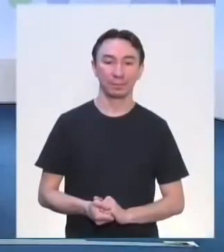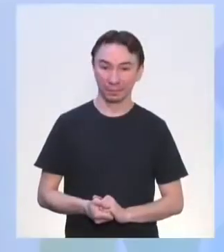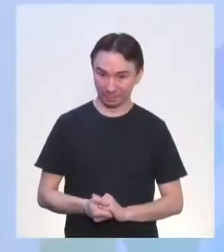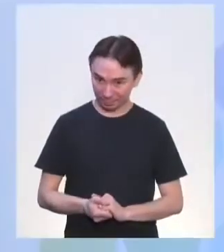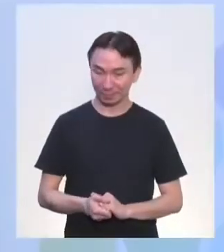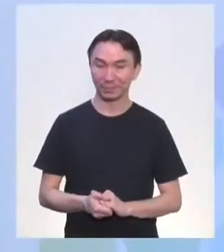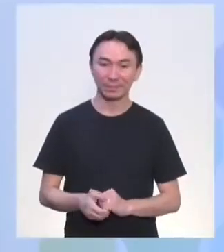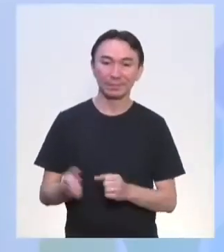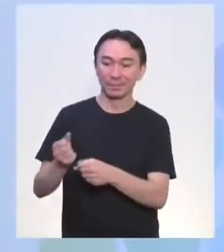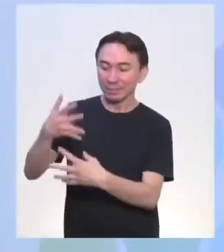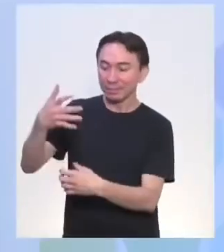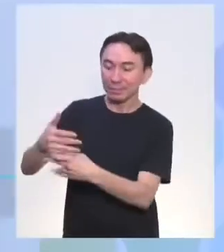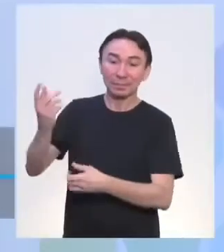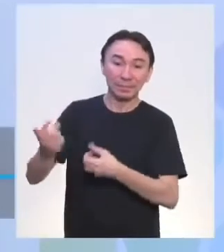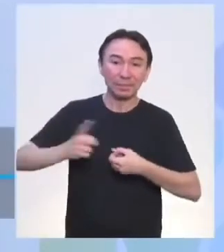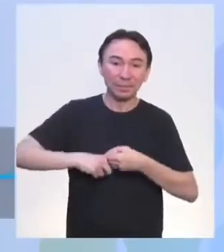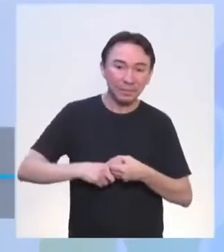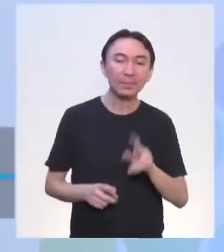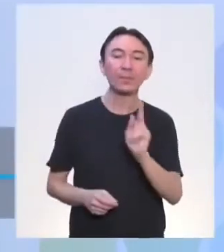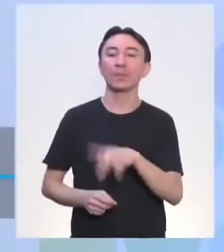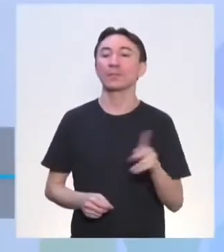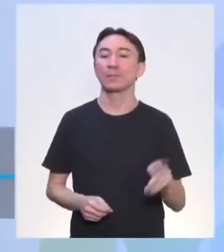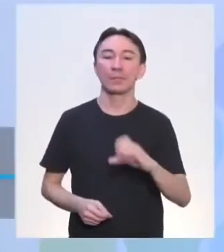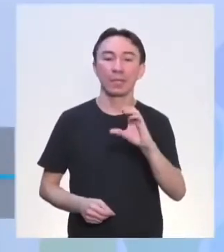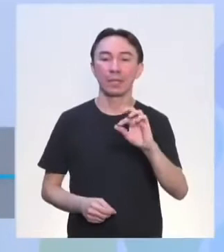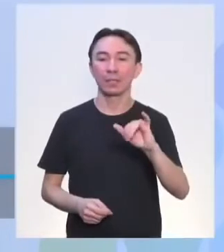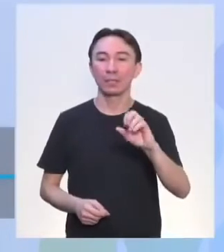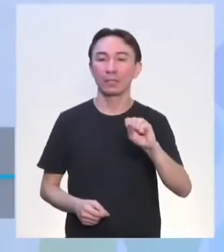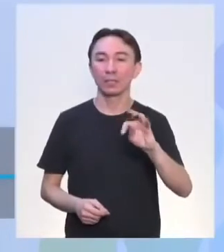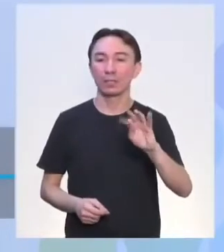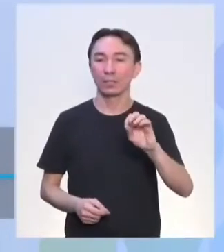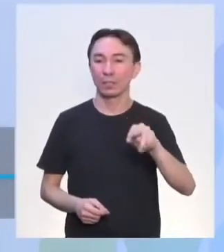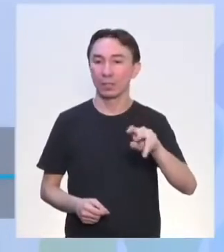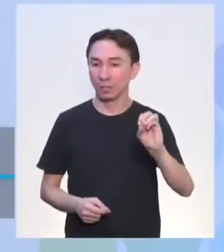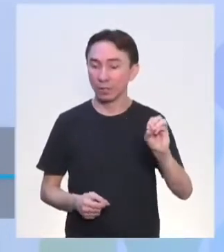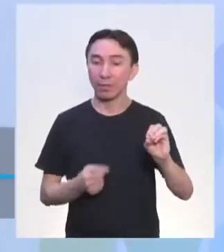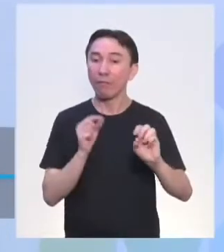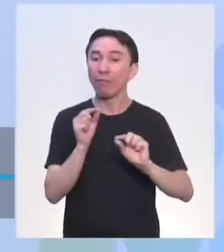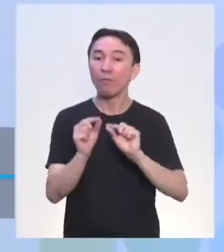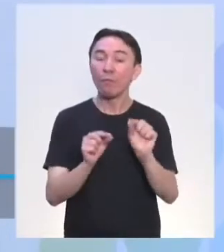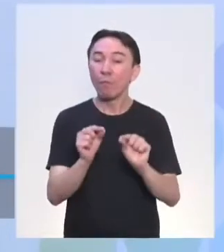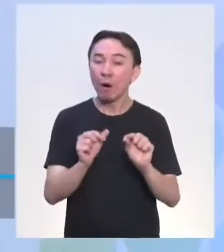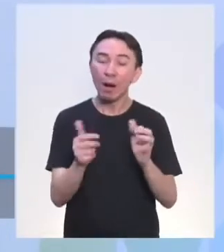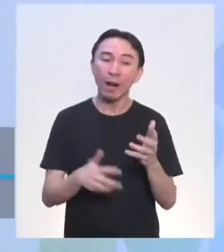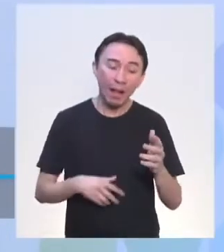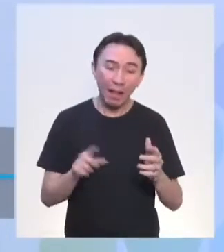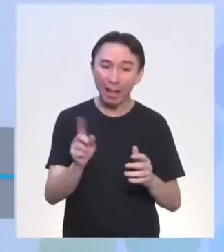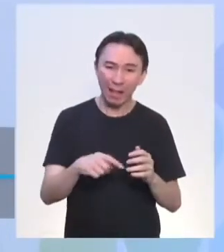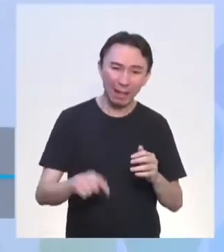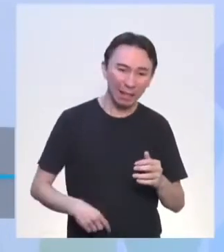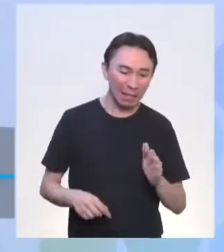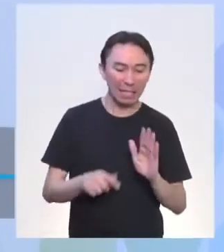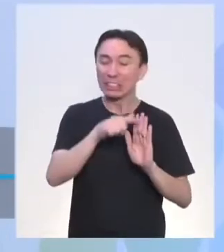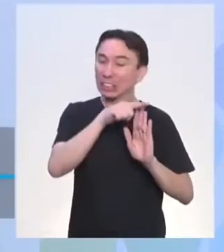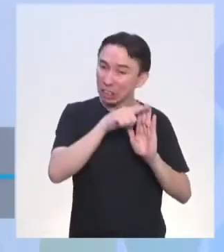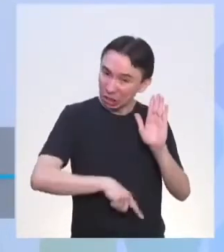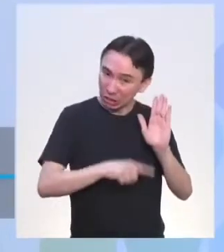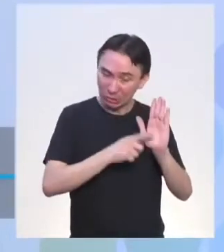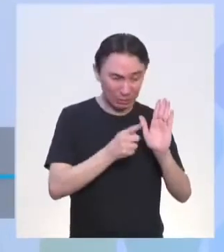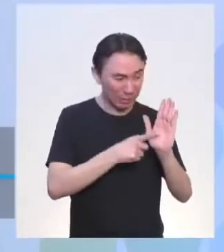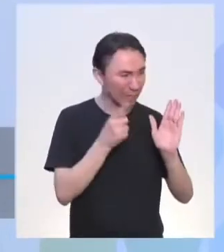Retomando então, Mauro, aqui o Pro Cristiano colocou: estabelecer os pontos mais importantes de um gênero